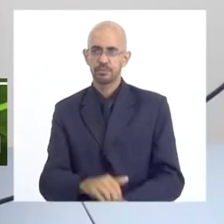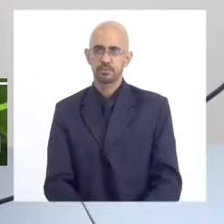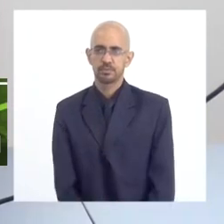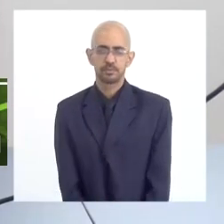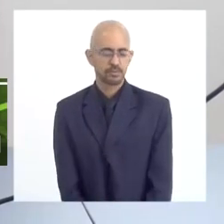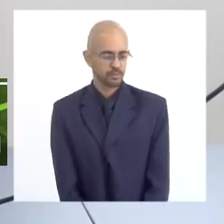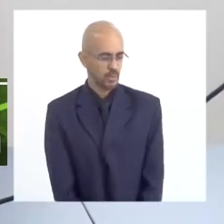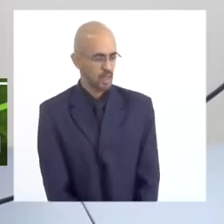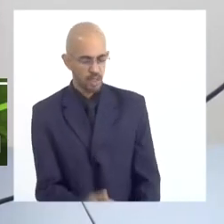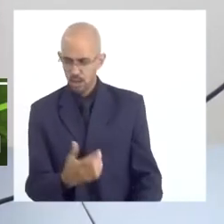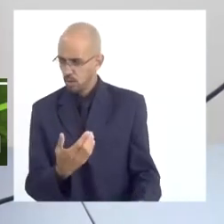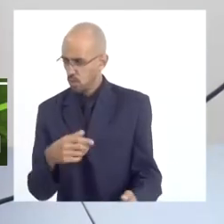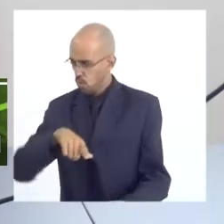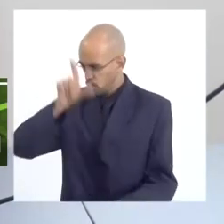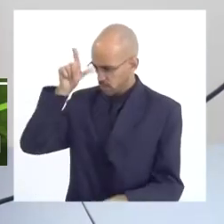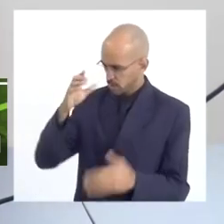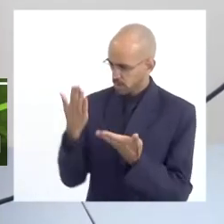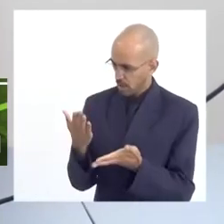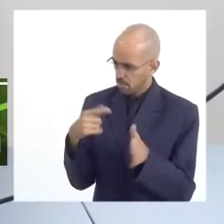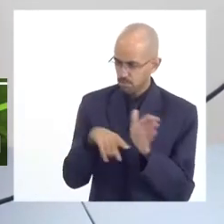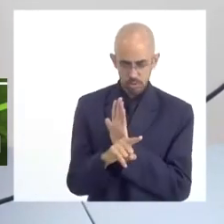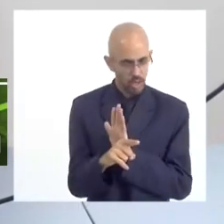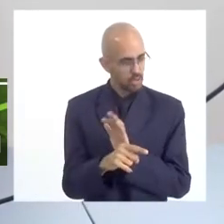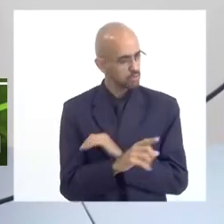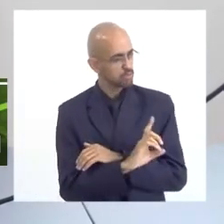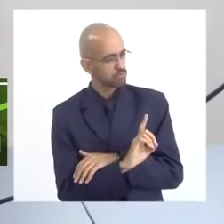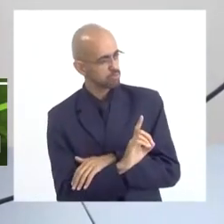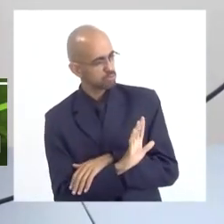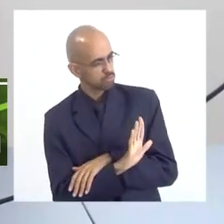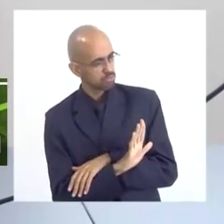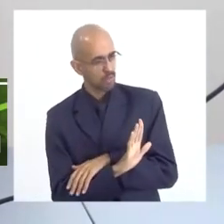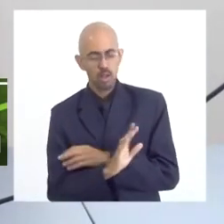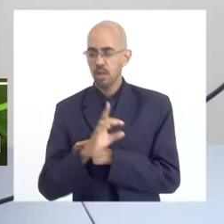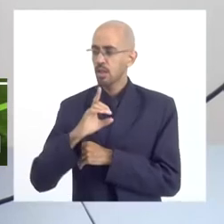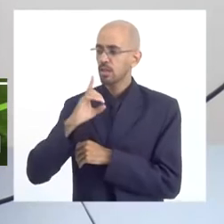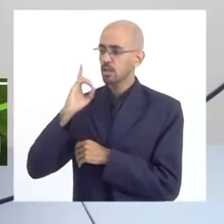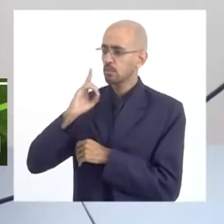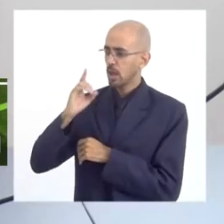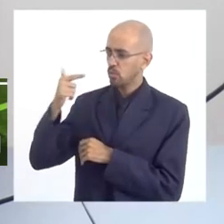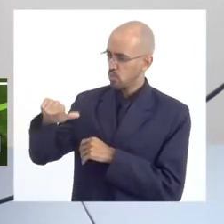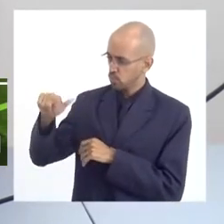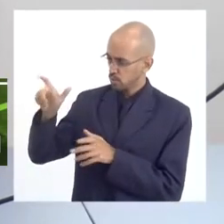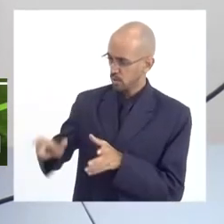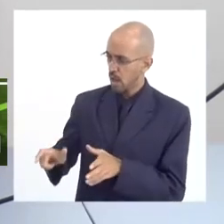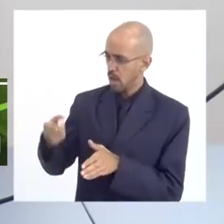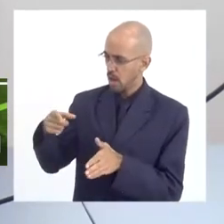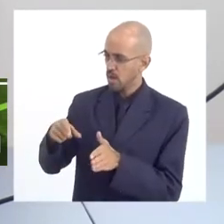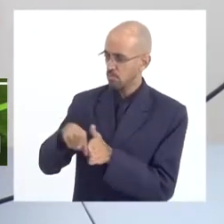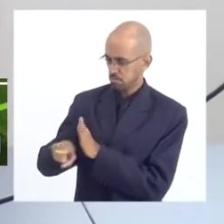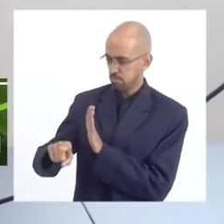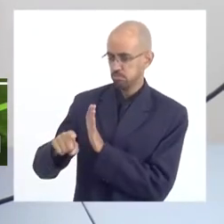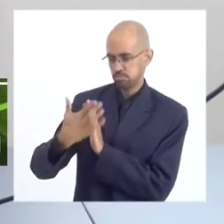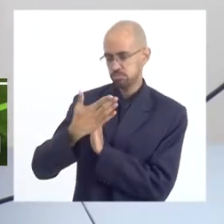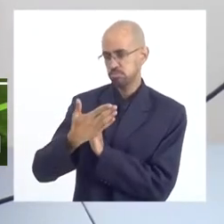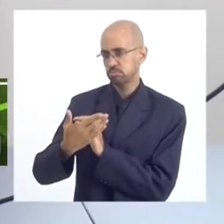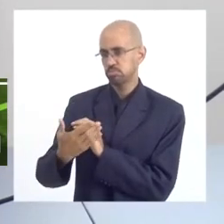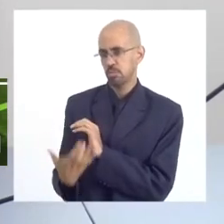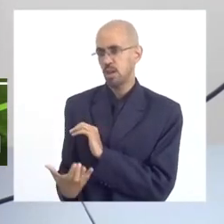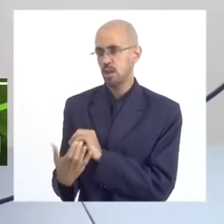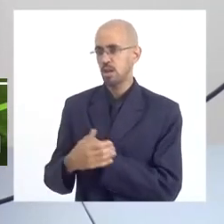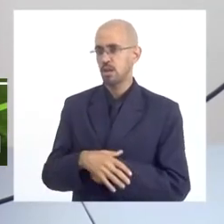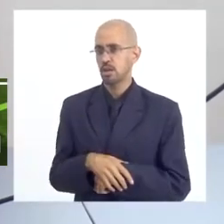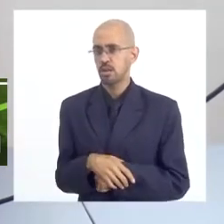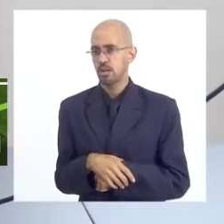Tem mais perguntas, Luiz? Não. Mais algum deputado quer fazer uso da palavra? Tem mais